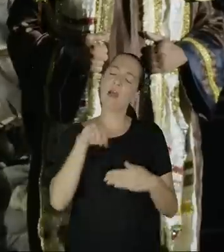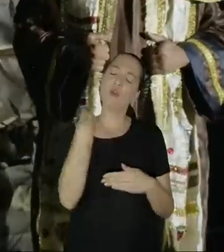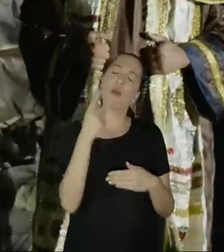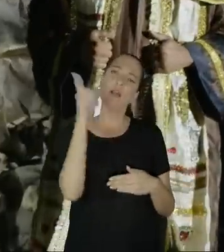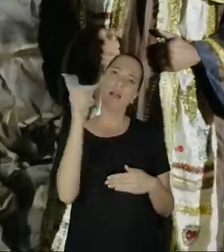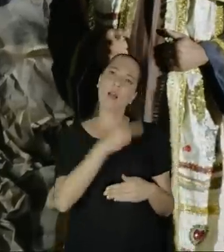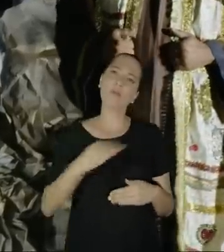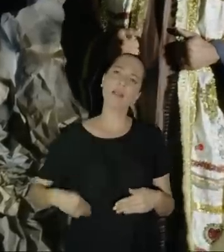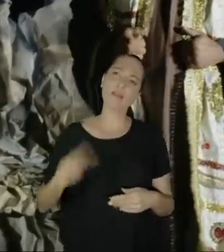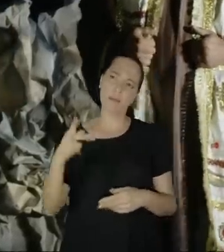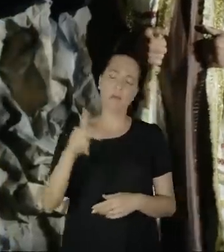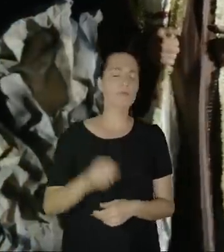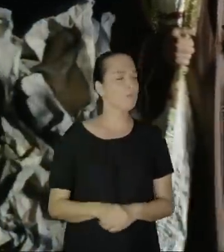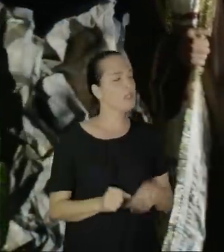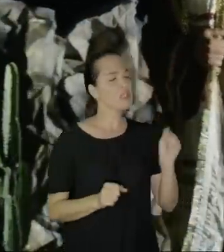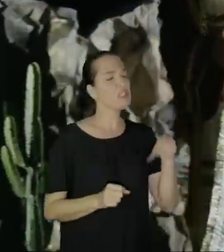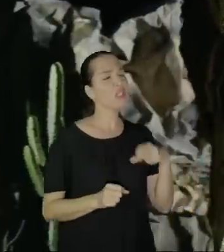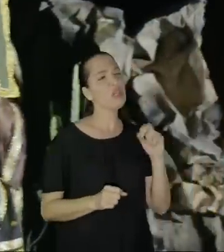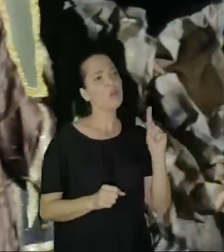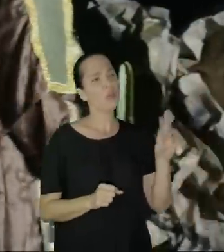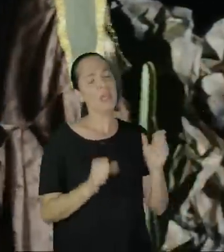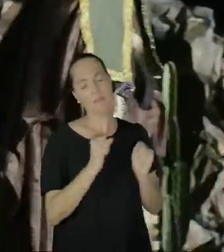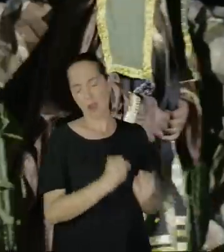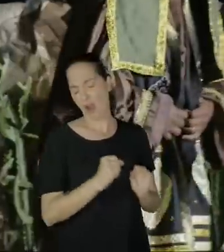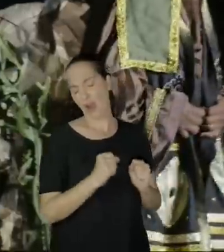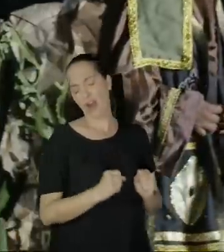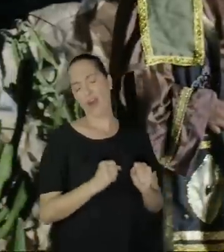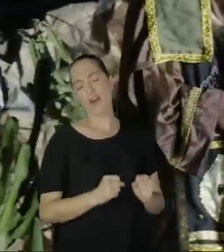Sim, eu posso fazer isso.